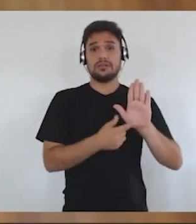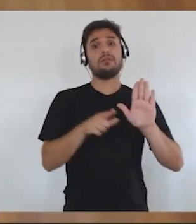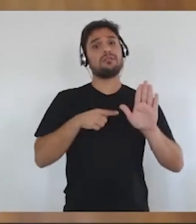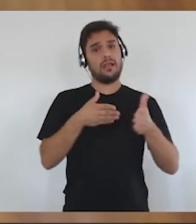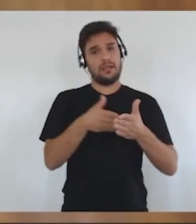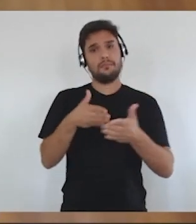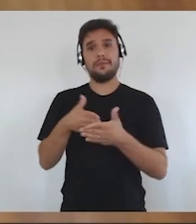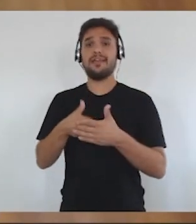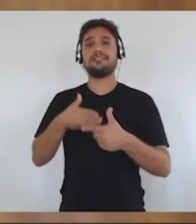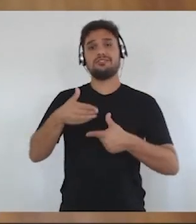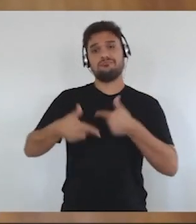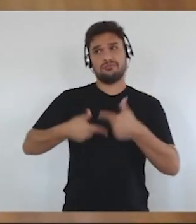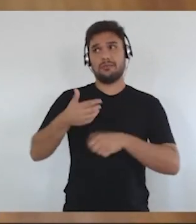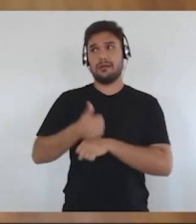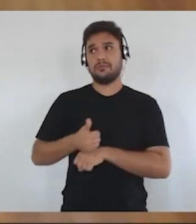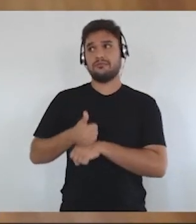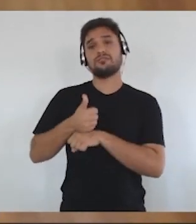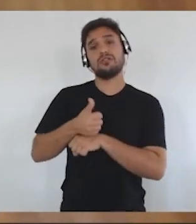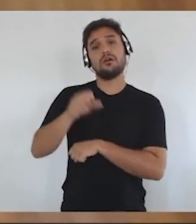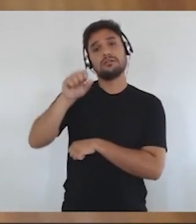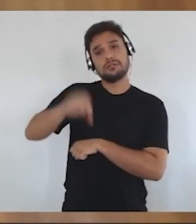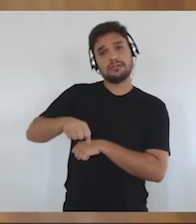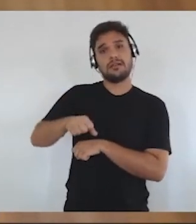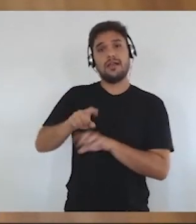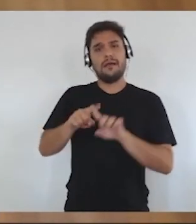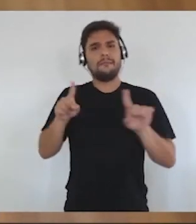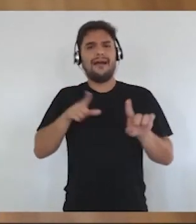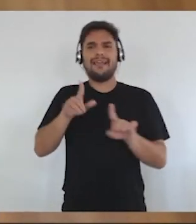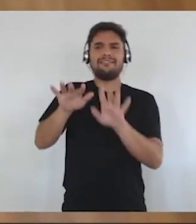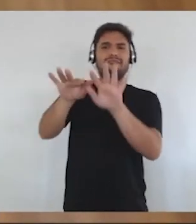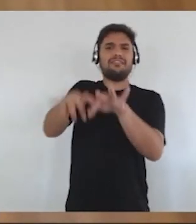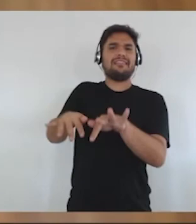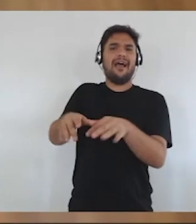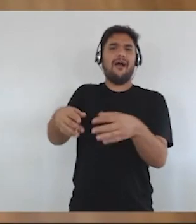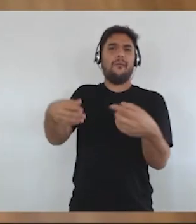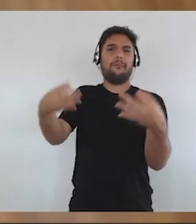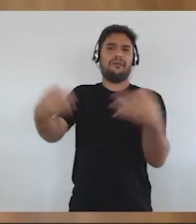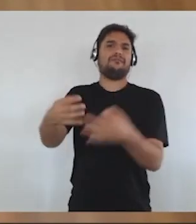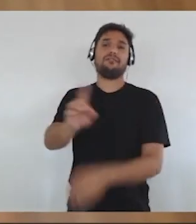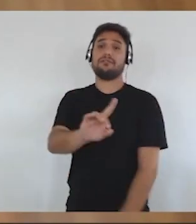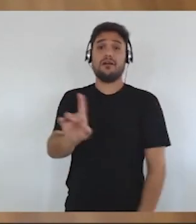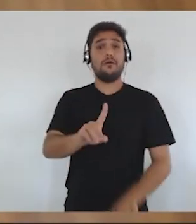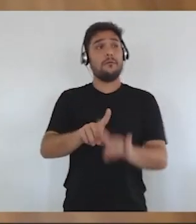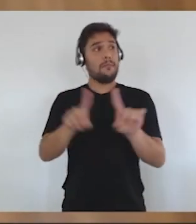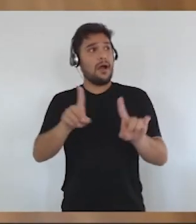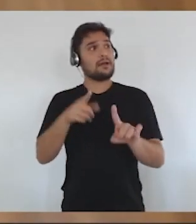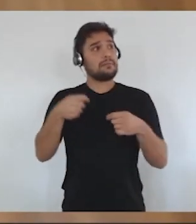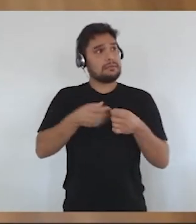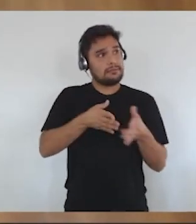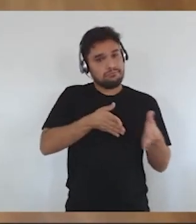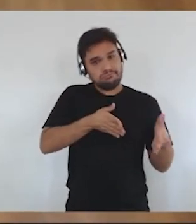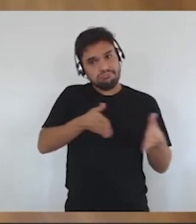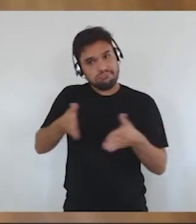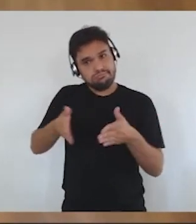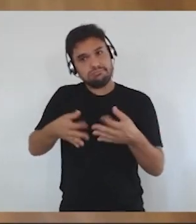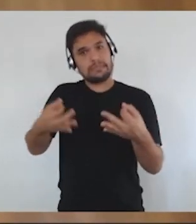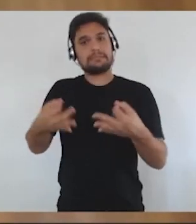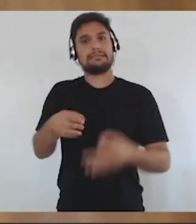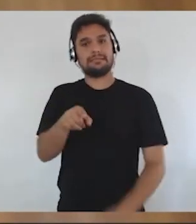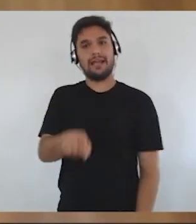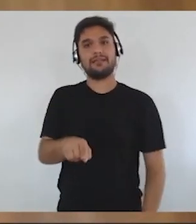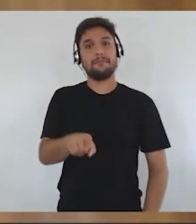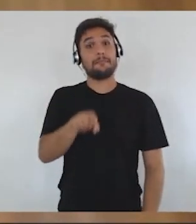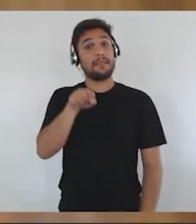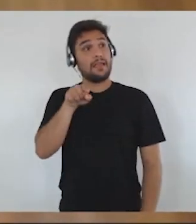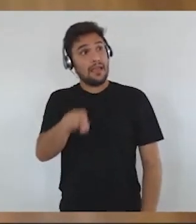limites de atuação para se chegar a um final, ainda que esse final não seja o desejado, mas é preciso percorrer o caminho correto.